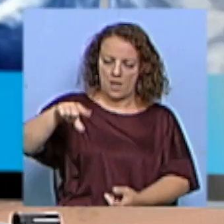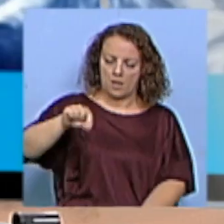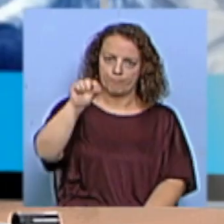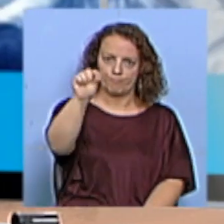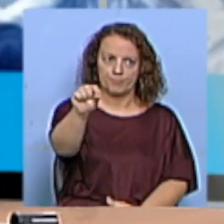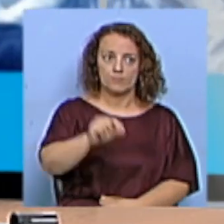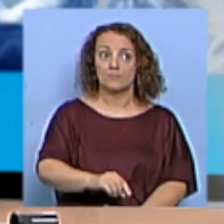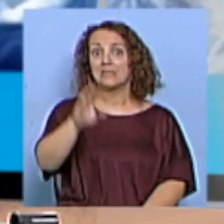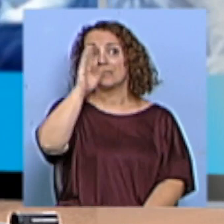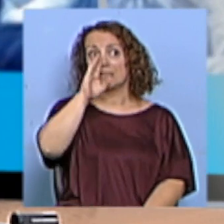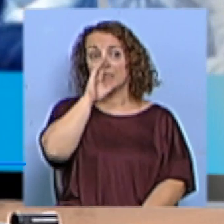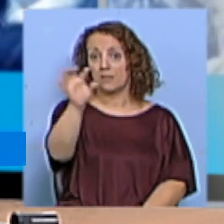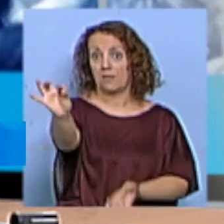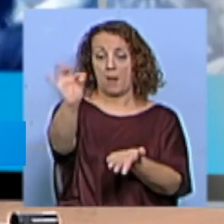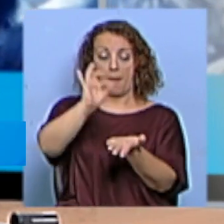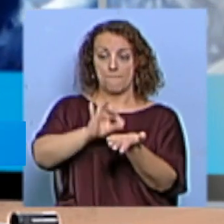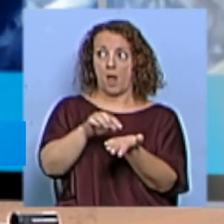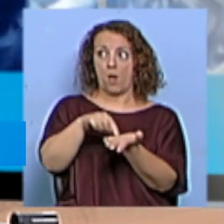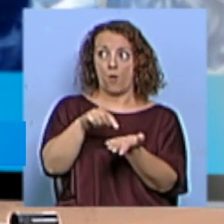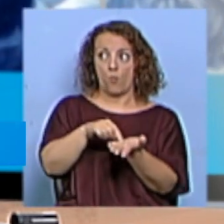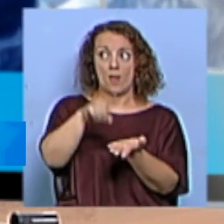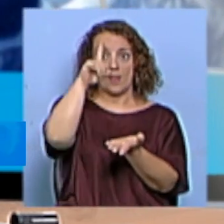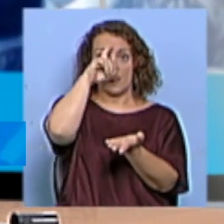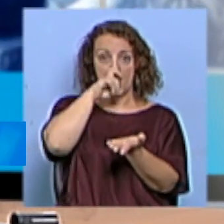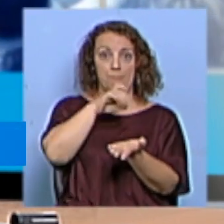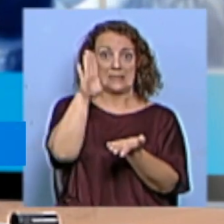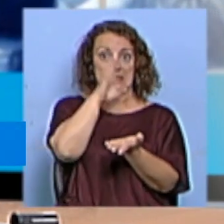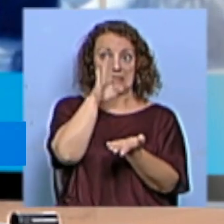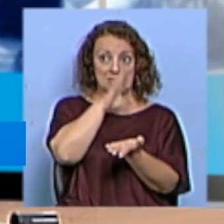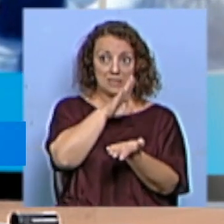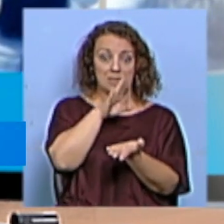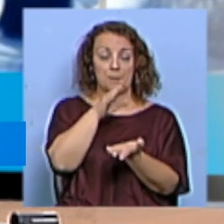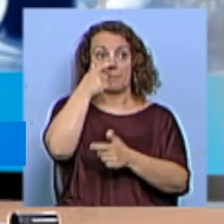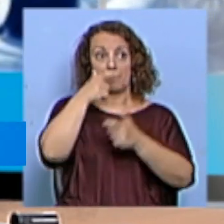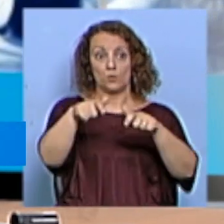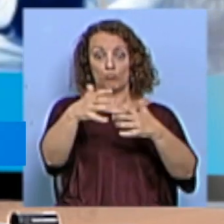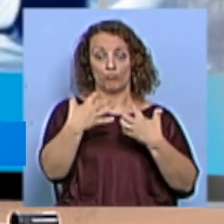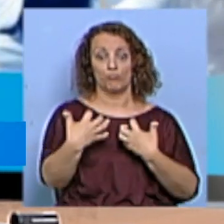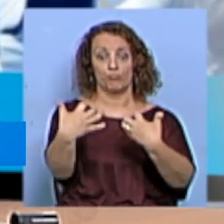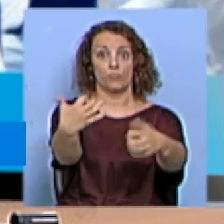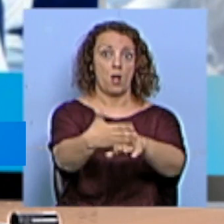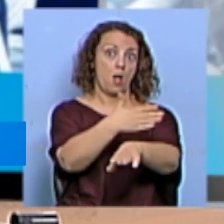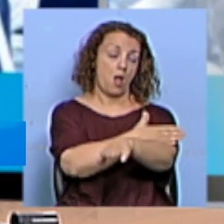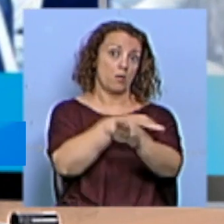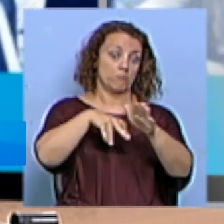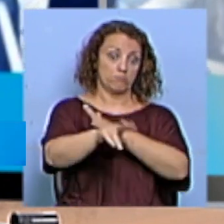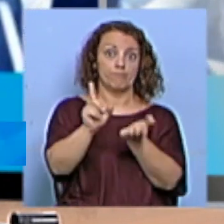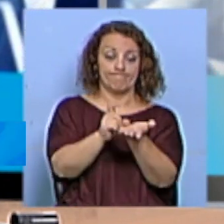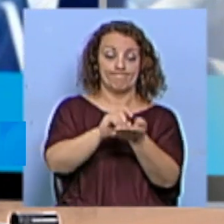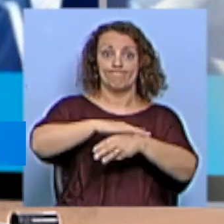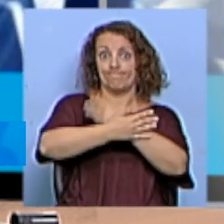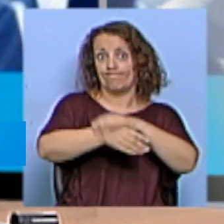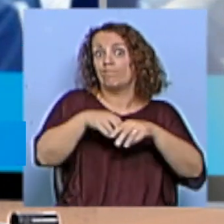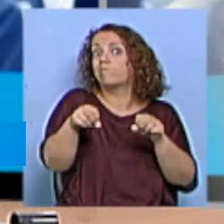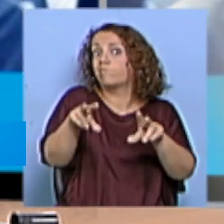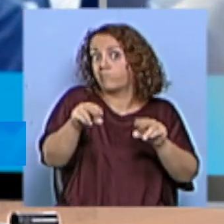mão, lembremos-nos que as mãos da Assembleia foram desinfetadas. Portanto, em